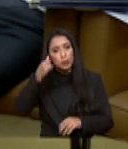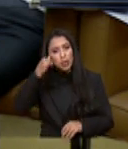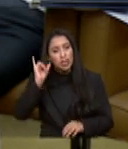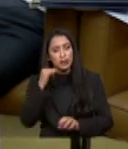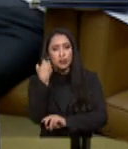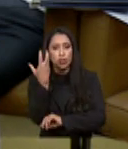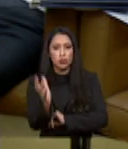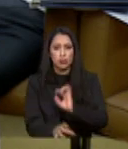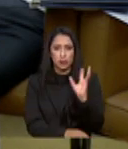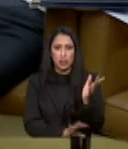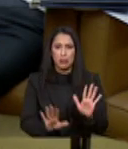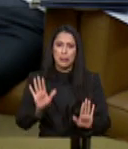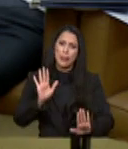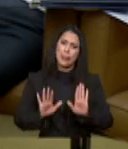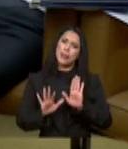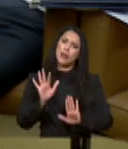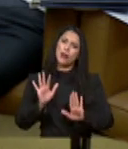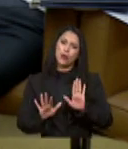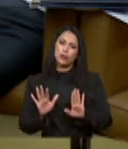Aqui, talvez, a parte